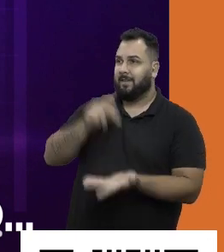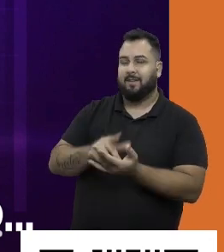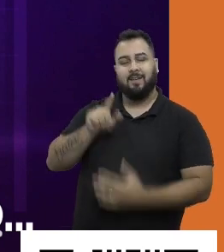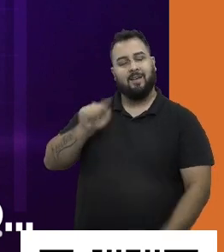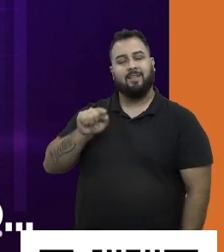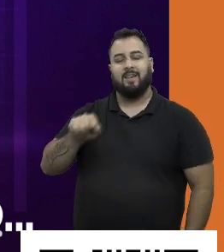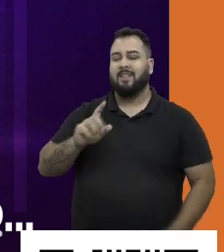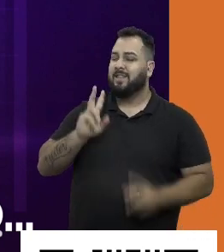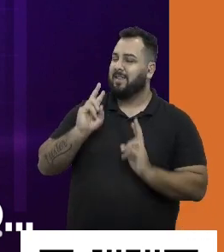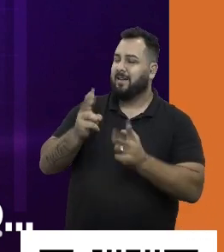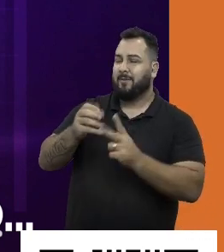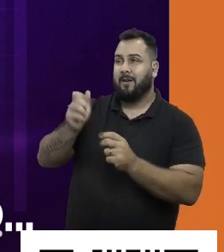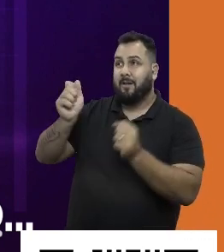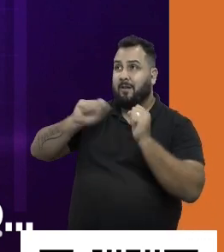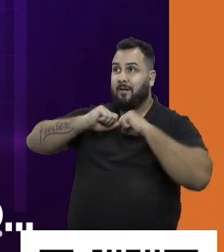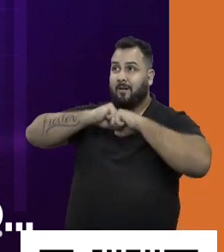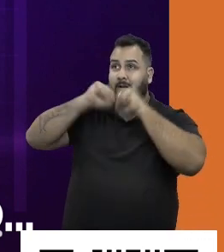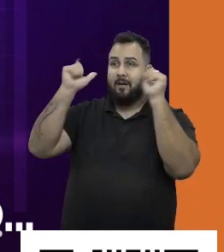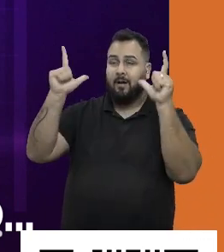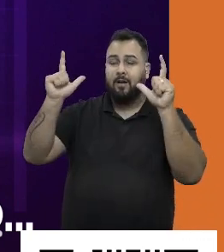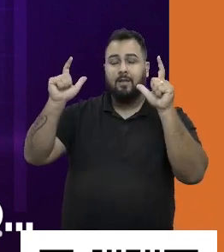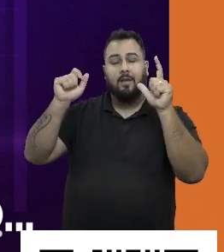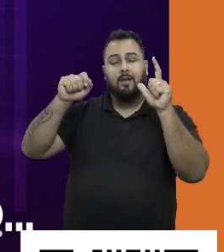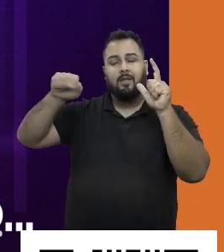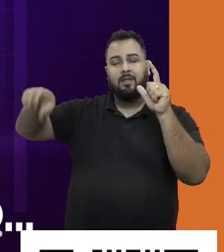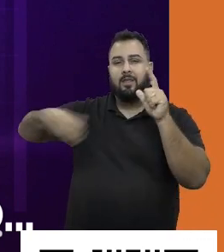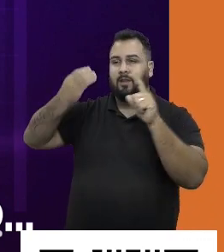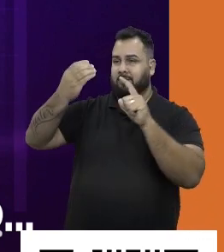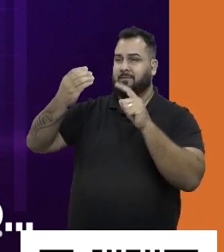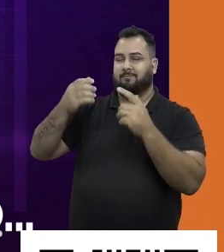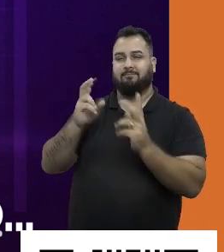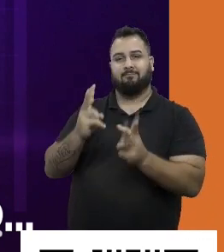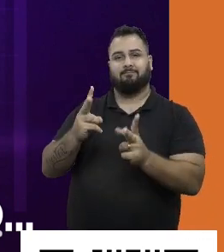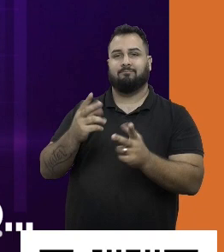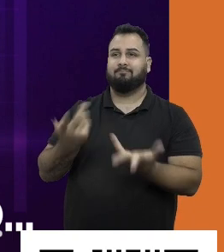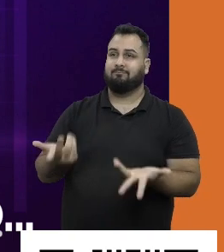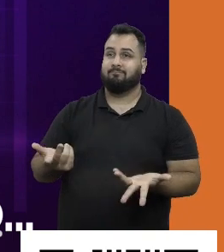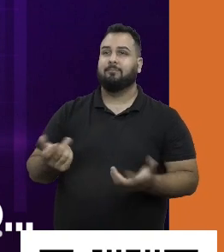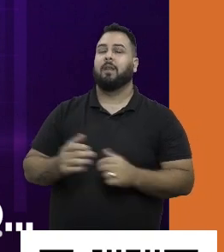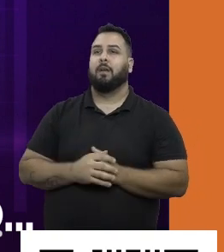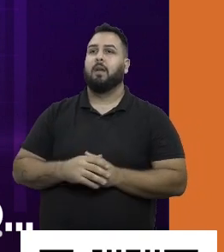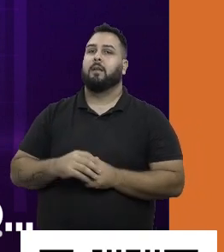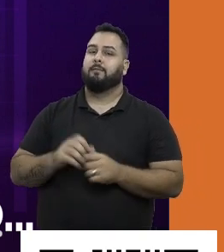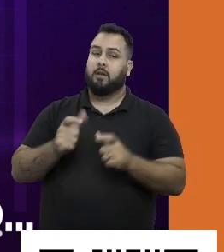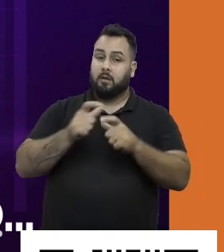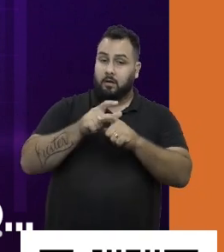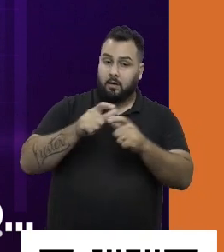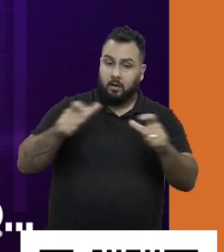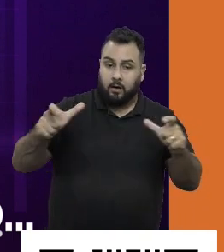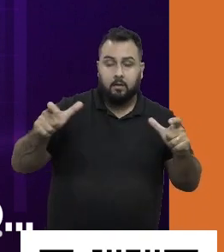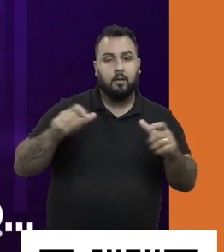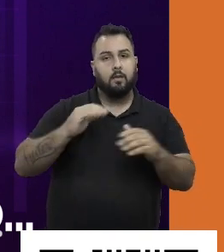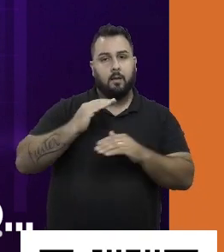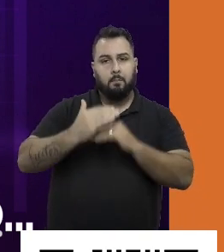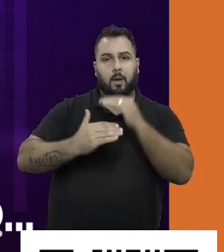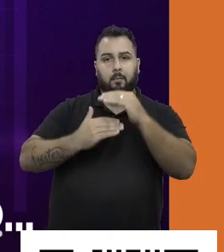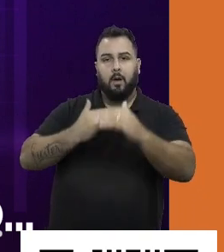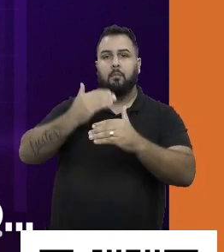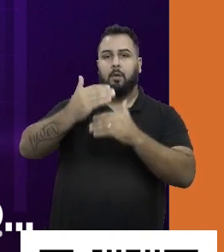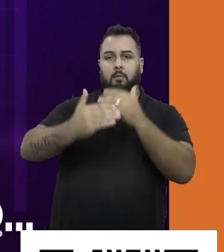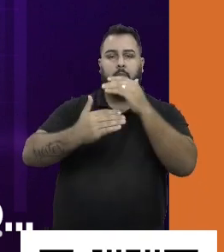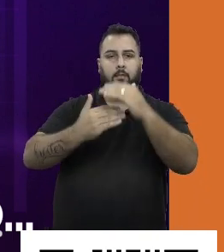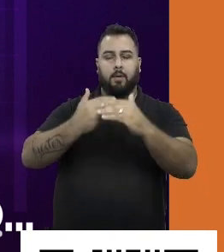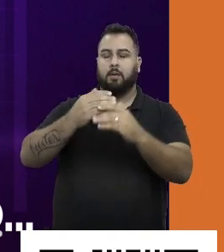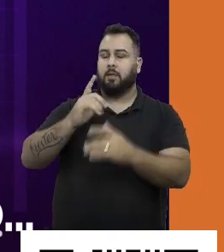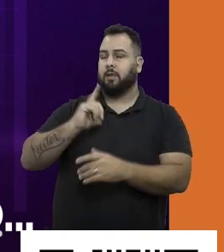de forma exponencial então é um volume absurdo de dados é uma estrutura que vem crescendo de forma exponencial e que vem ganhando cada